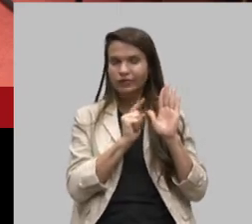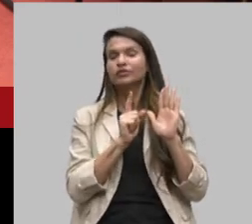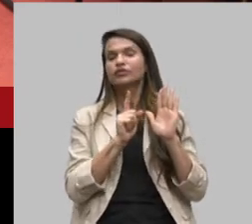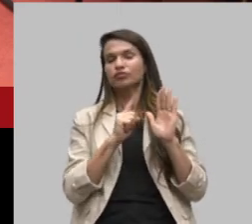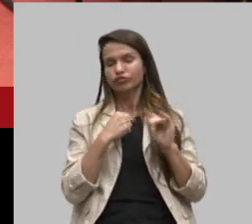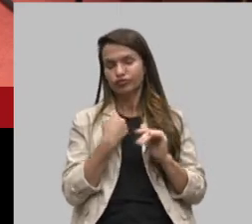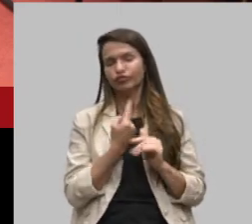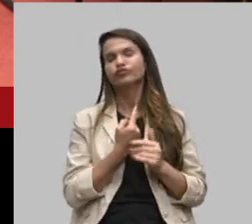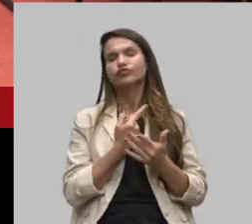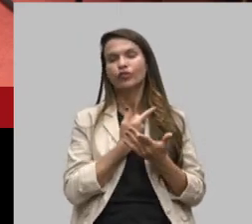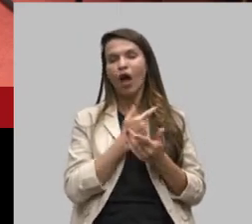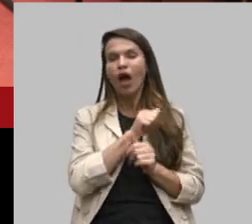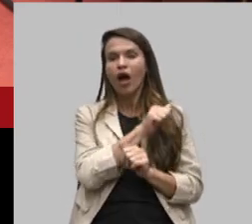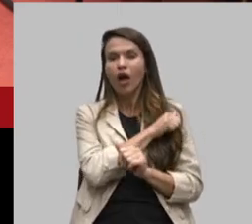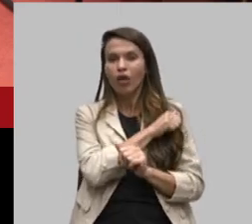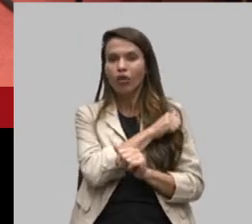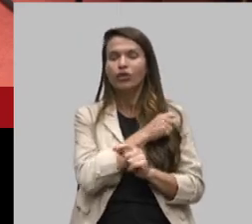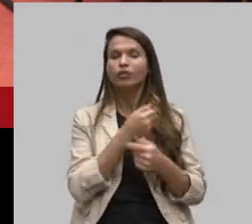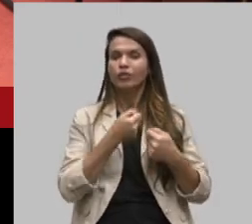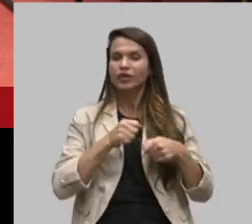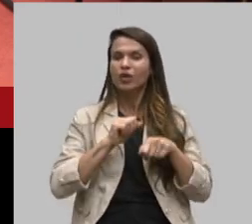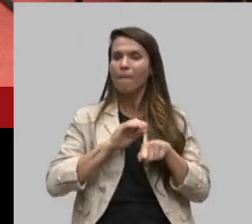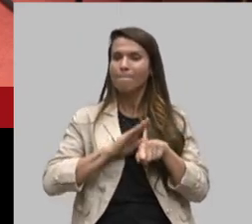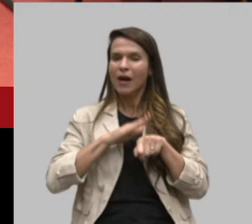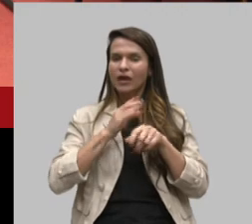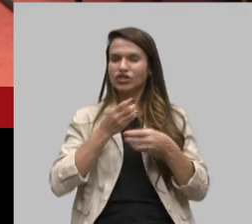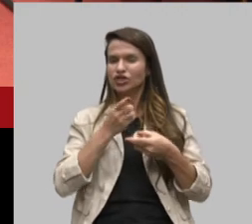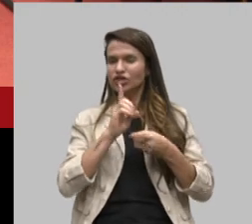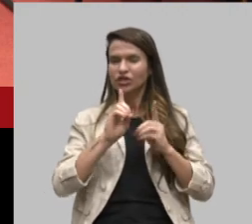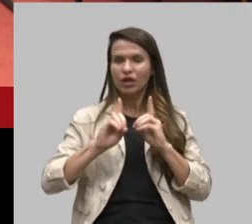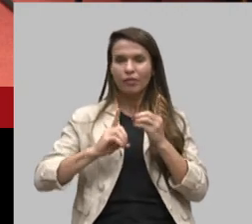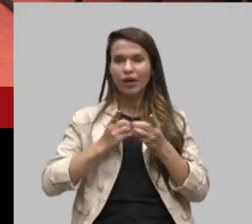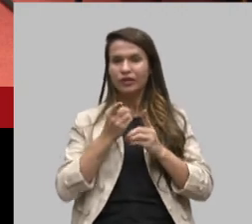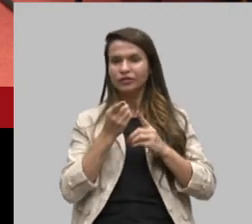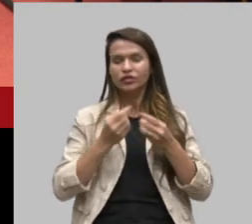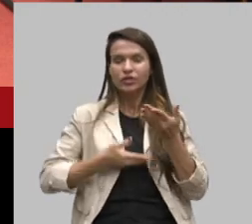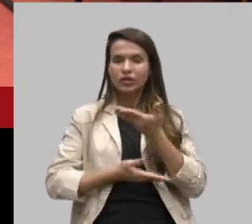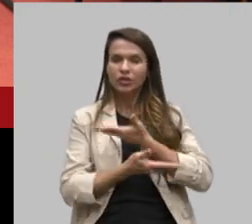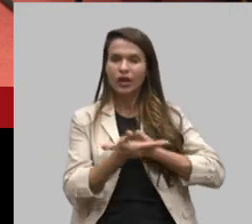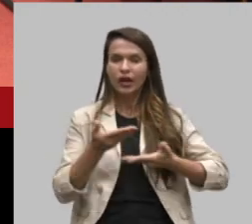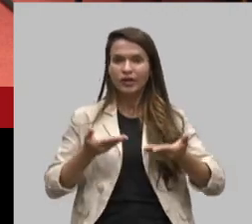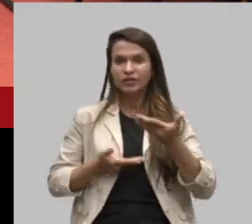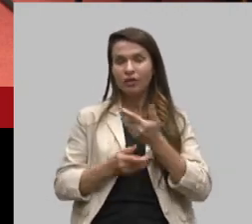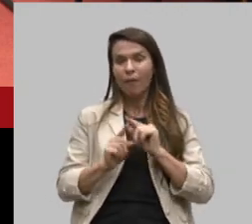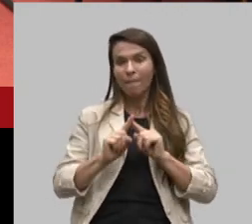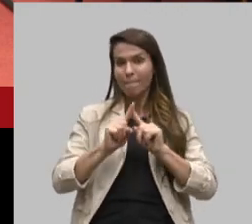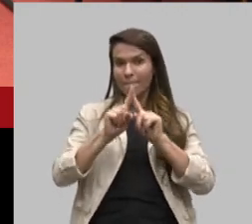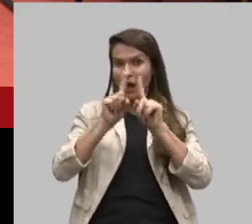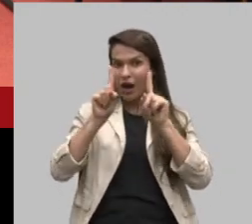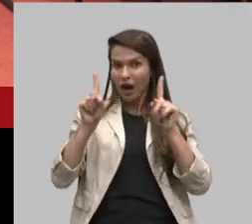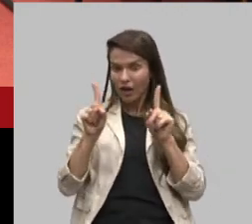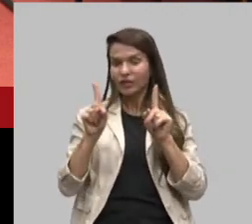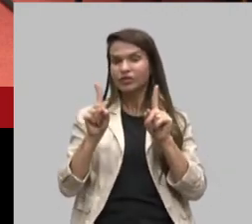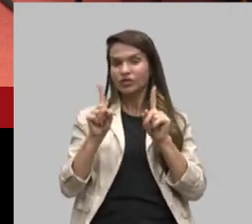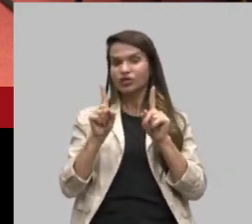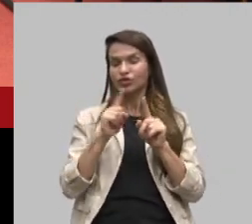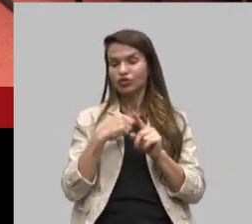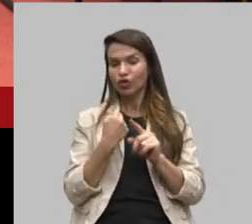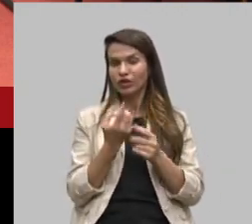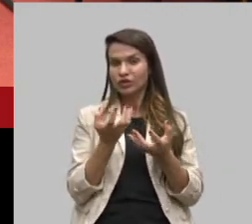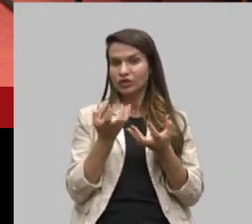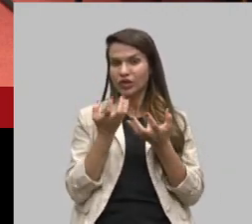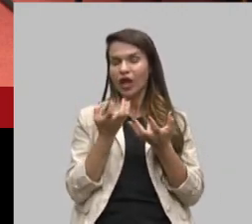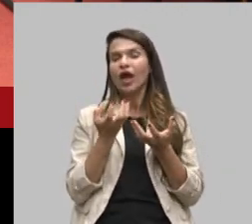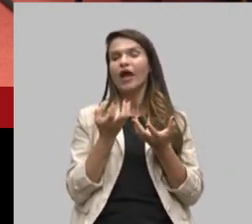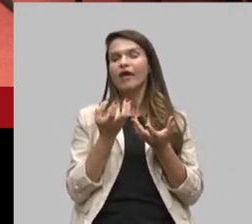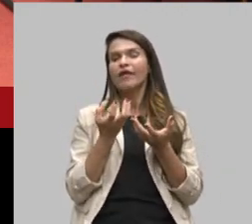estudantes Precisamos de mais dinamização interação só que a partir do momento que a gente quer ditar o que o